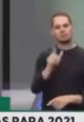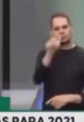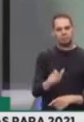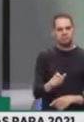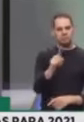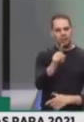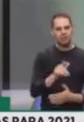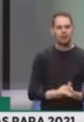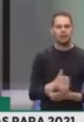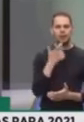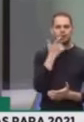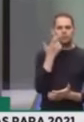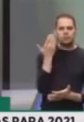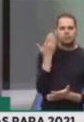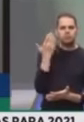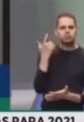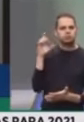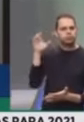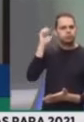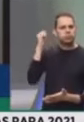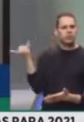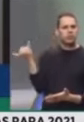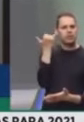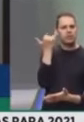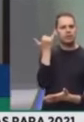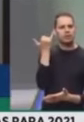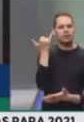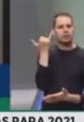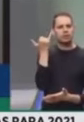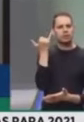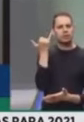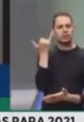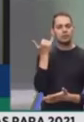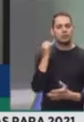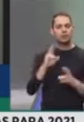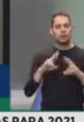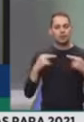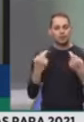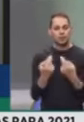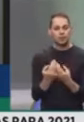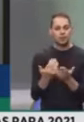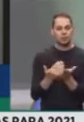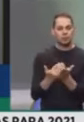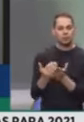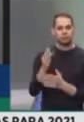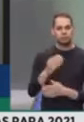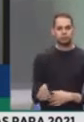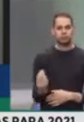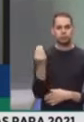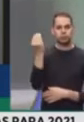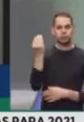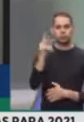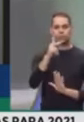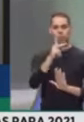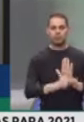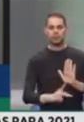Eu acabei de ouvir agora, na cerimônia de lançamento do plano de